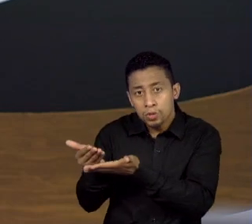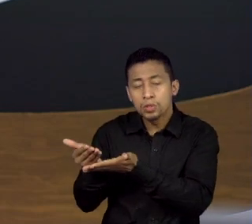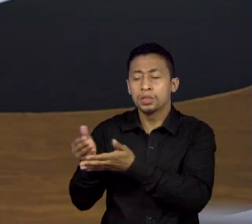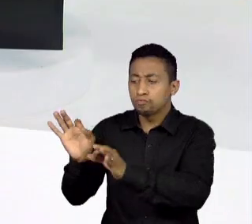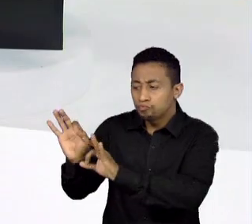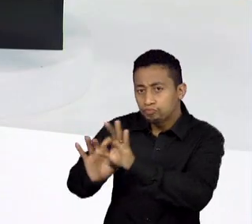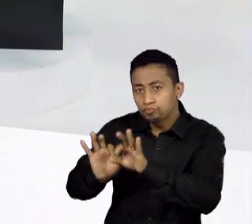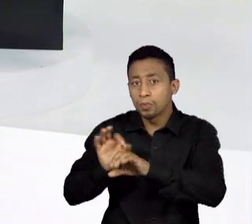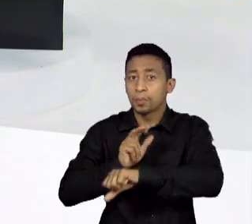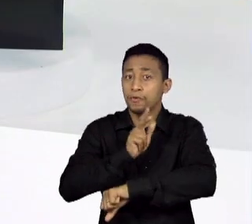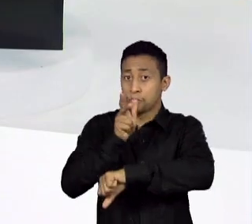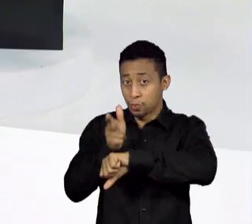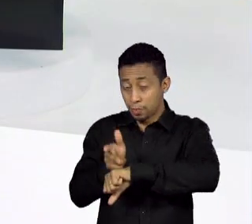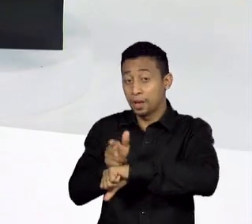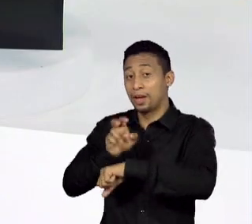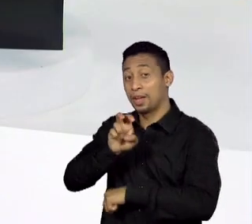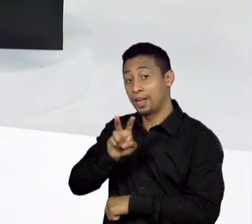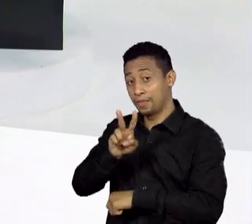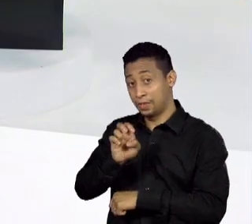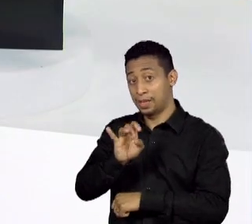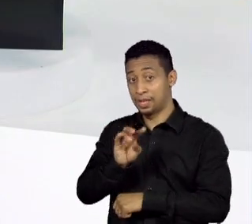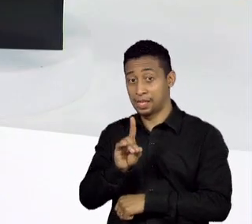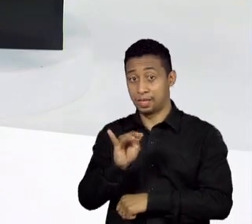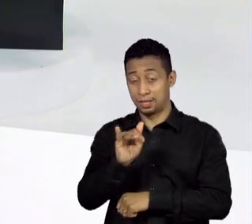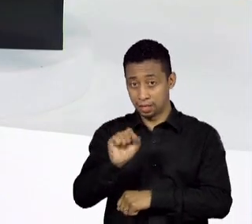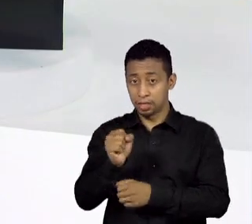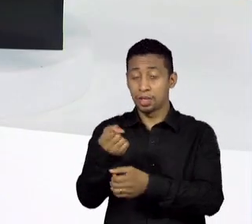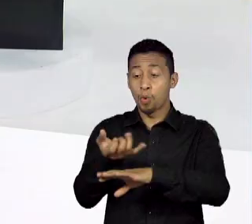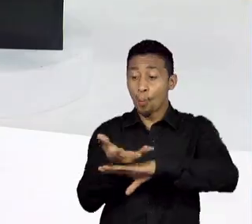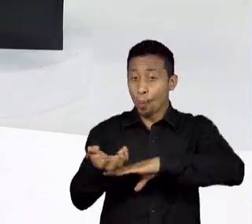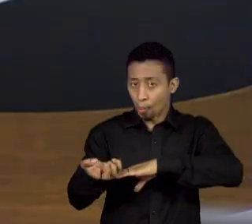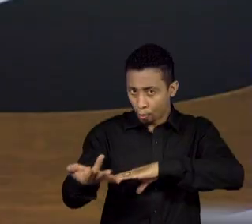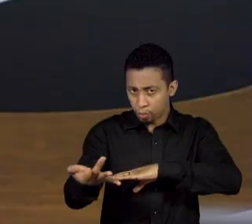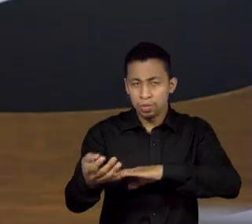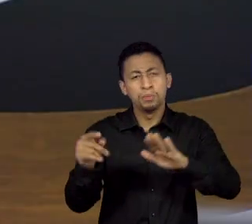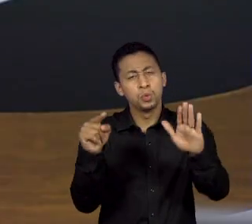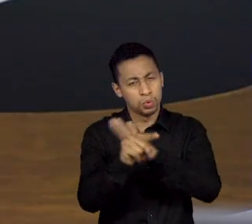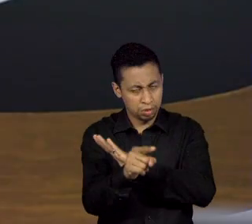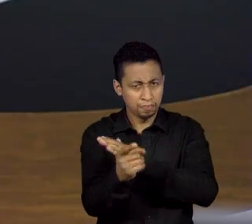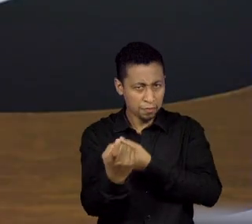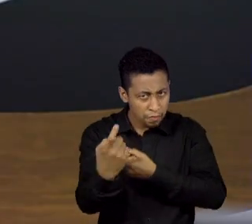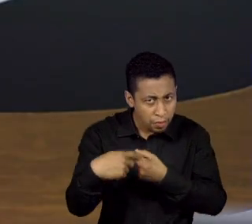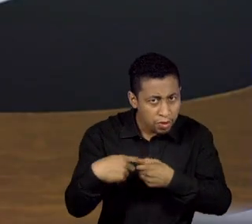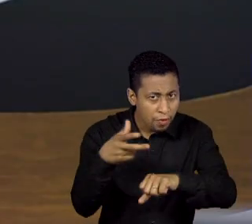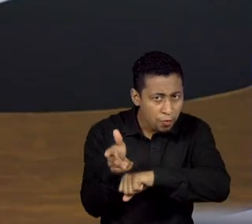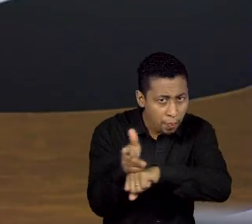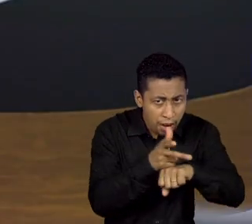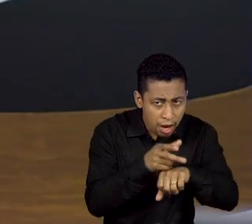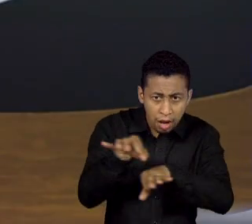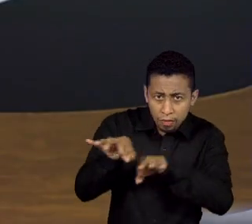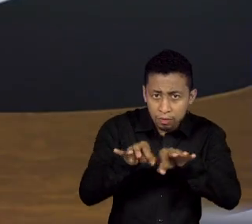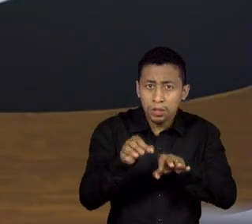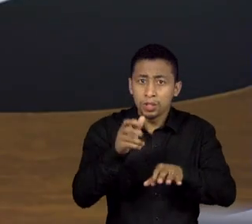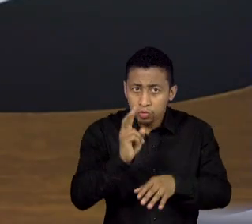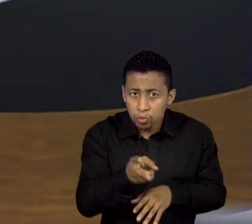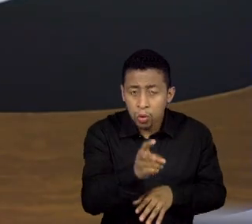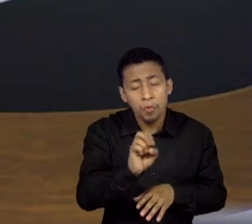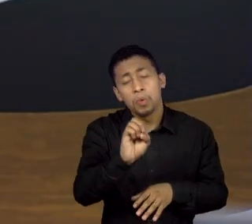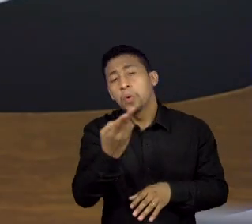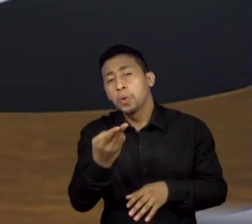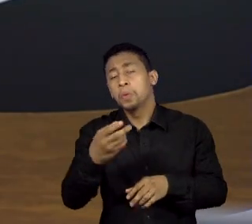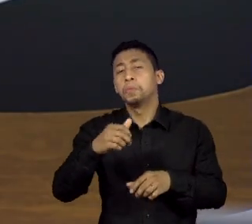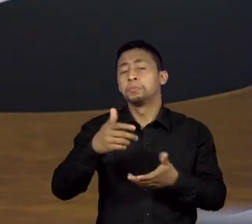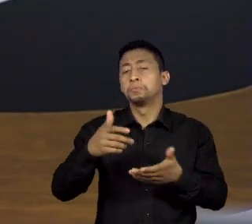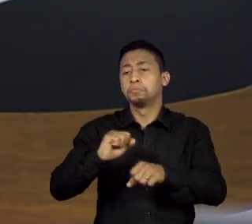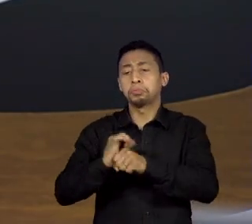Veredas. Queria saber se esse projeto agora vai ser retomado, se ele vai ser retomado nos mesmos moldes, ou se a pandemia também modificou alguma coisa